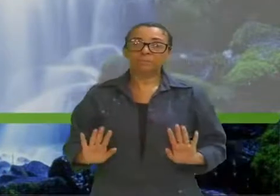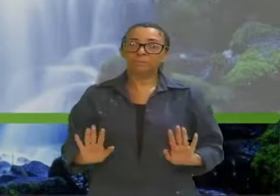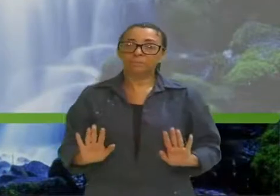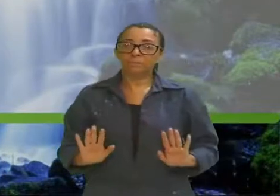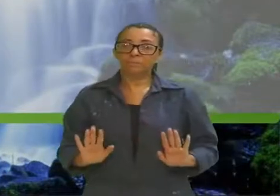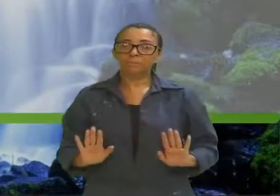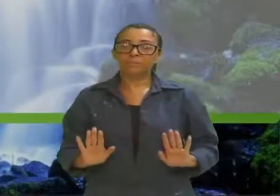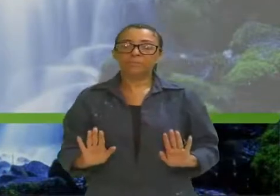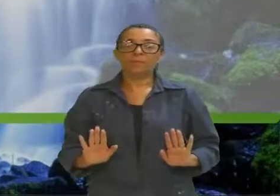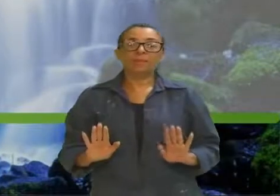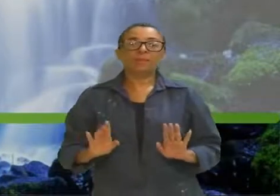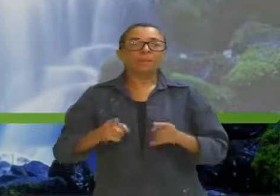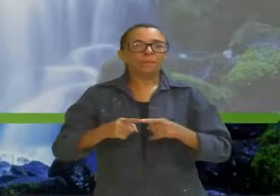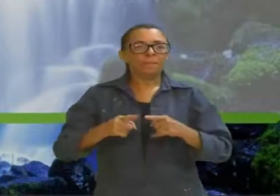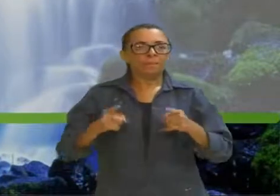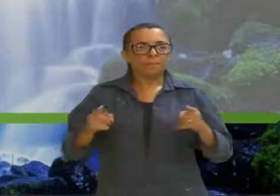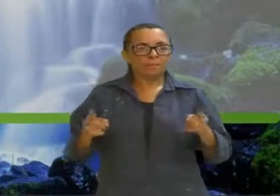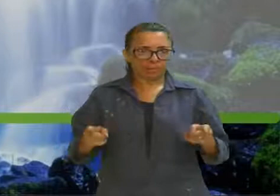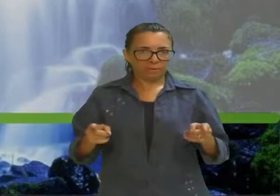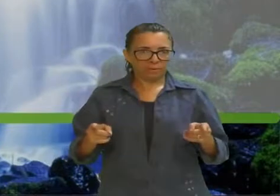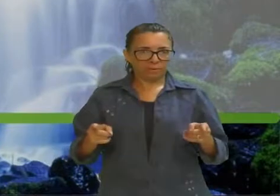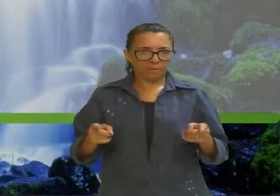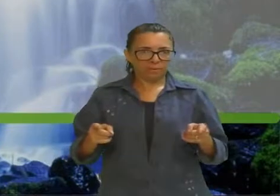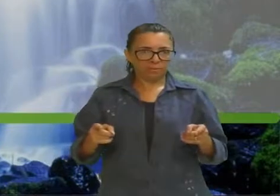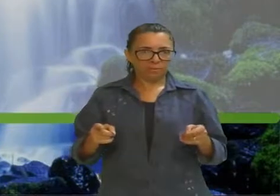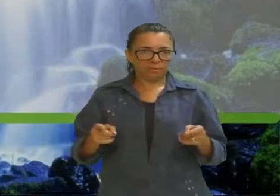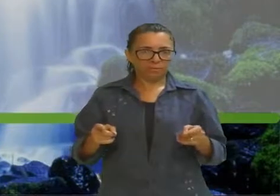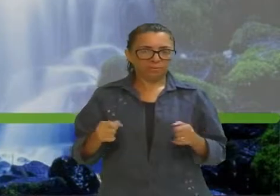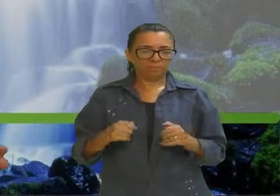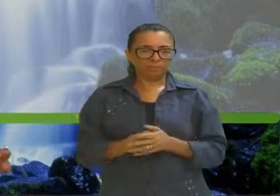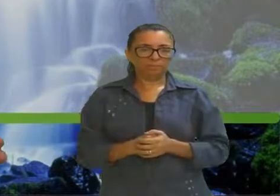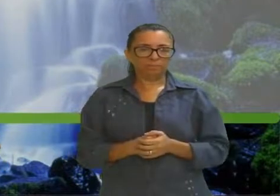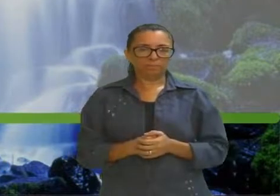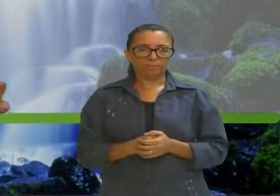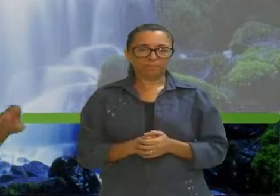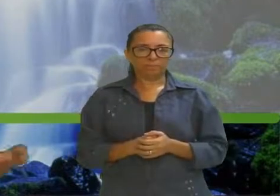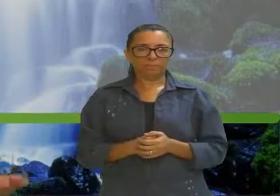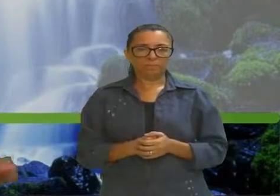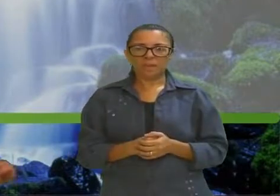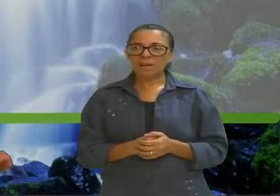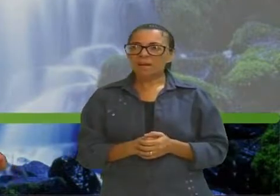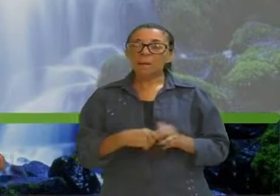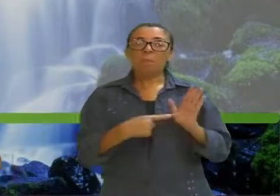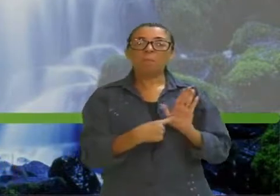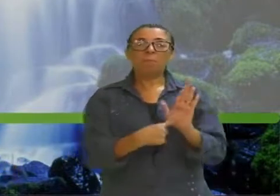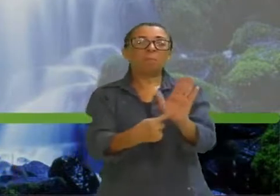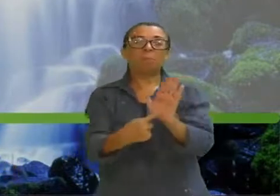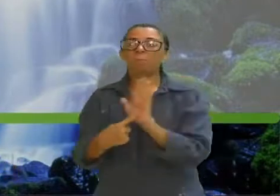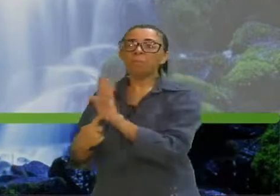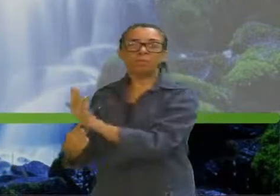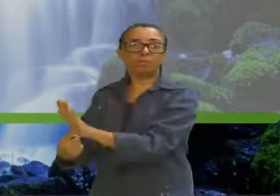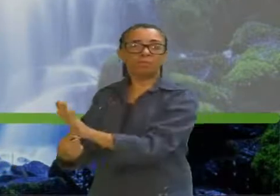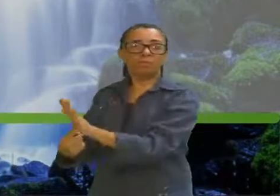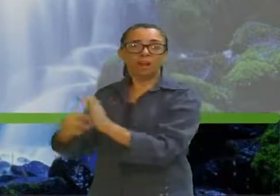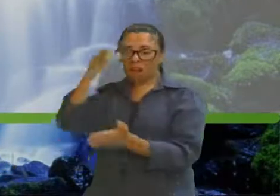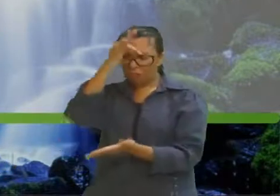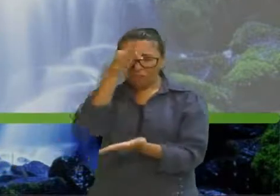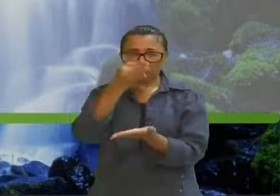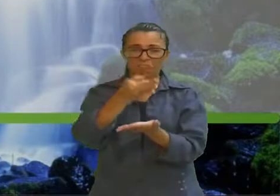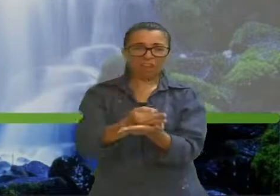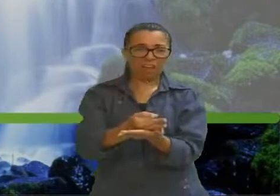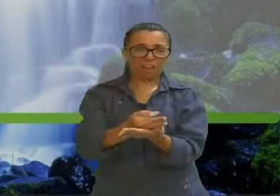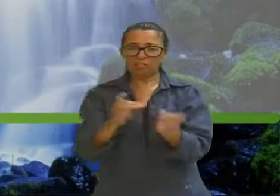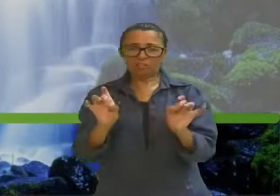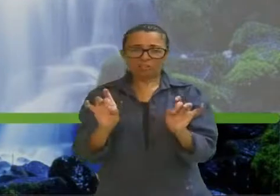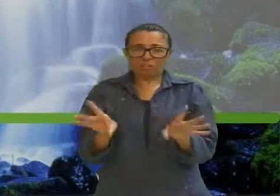que é bom, que é a palavra de Deus, a sua palavra. Então você diz, é muito legal essa palavra de Deus, é muito boa para a minha